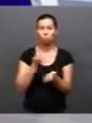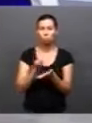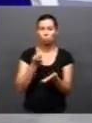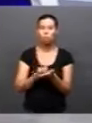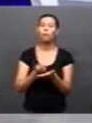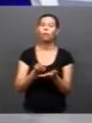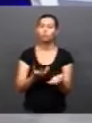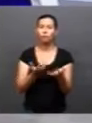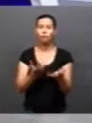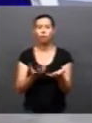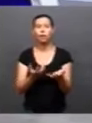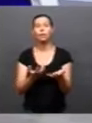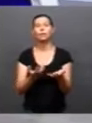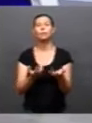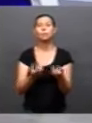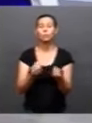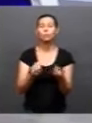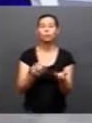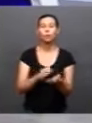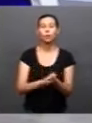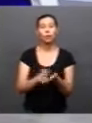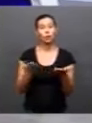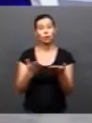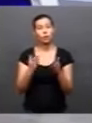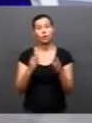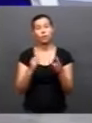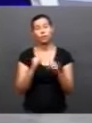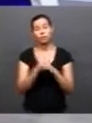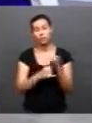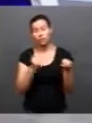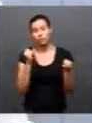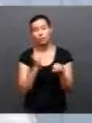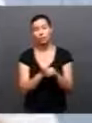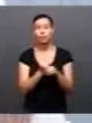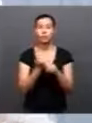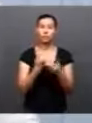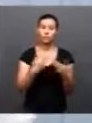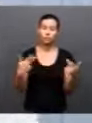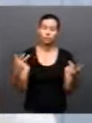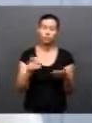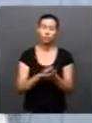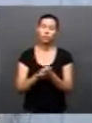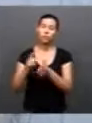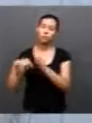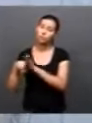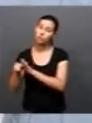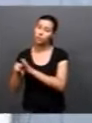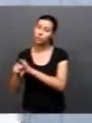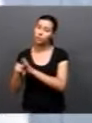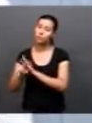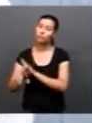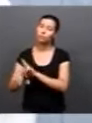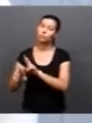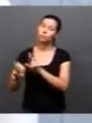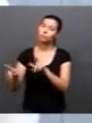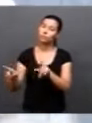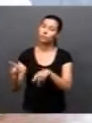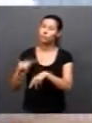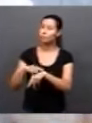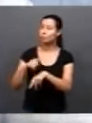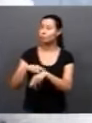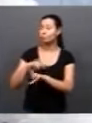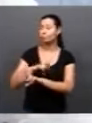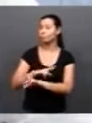E agora, então, com essa convergência, a internet, é o medo do furo. E o pesquisador, ele tem um outro processo, ele tem um outro tempo,